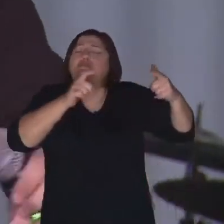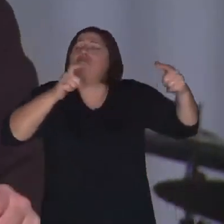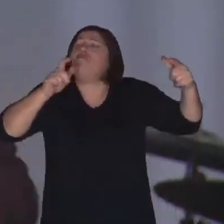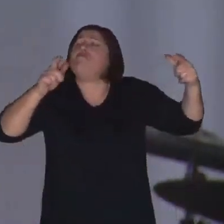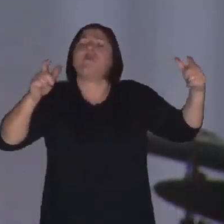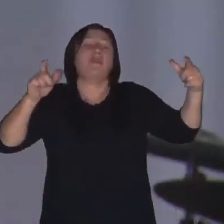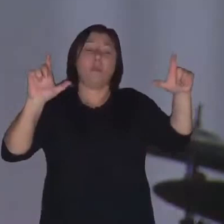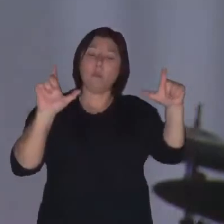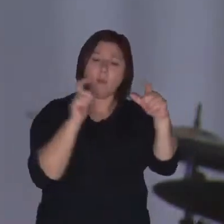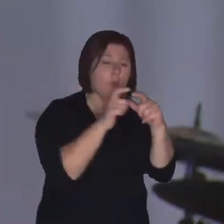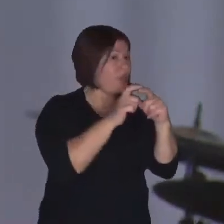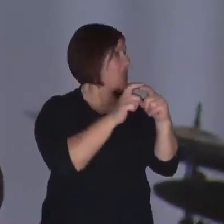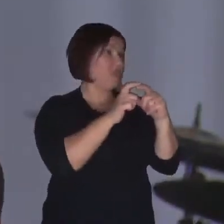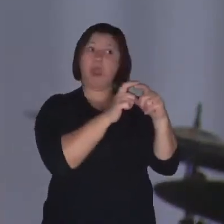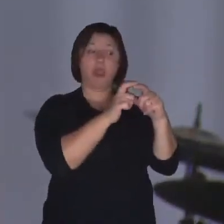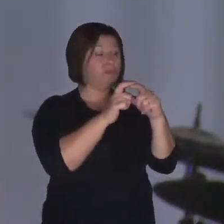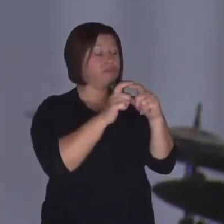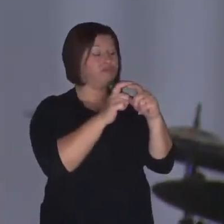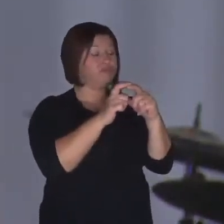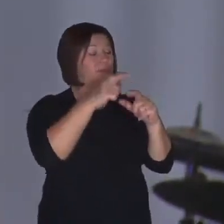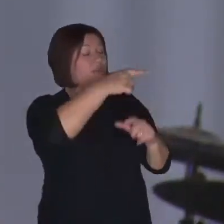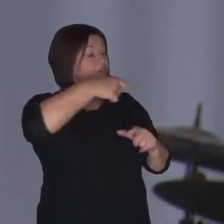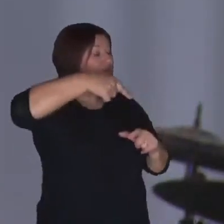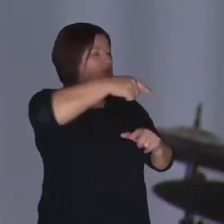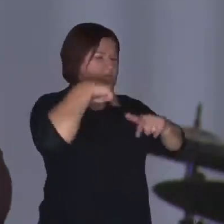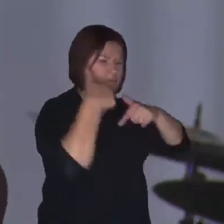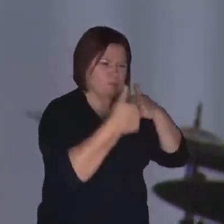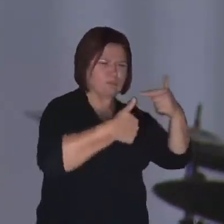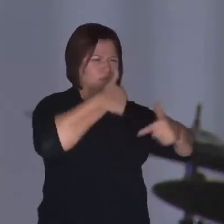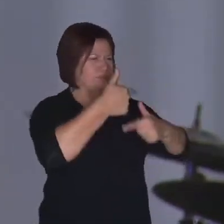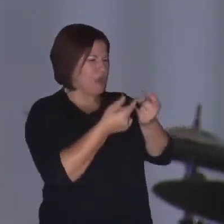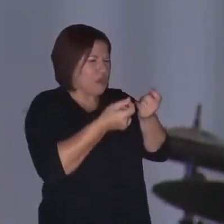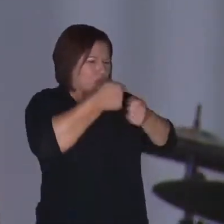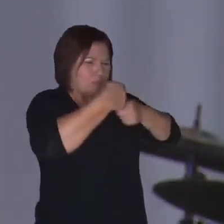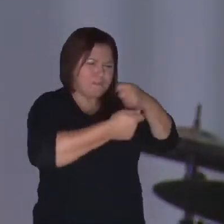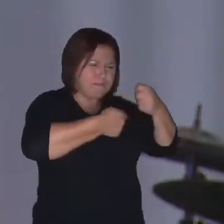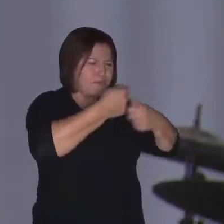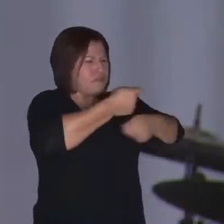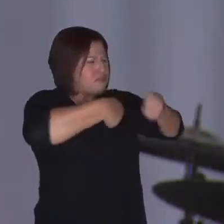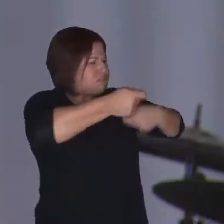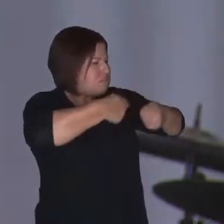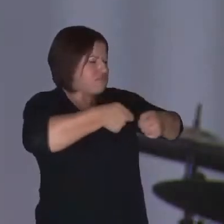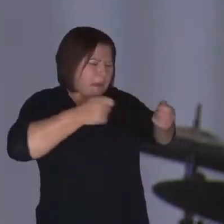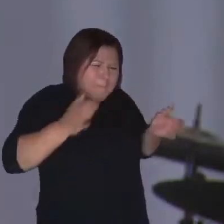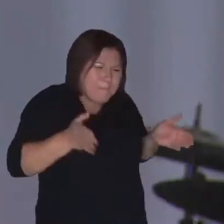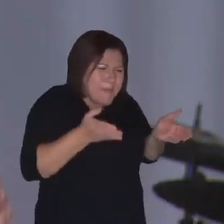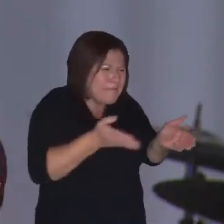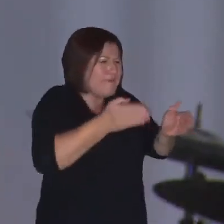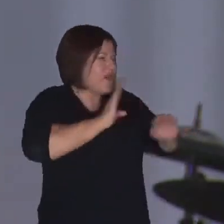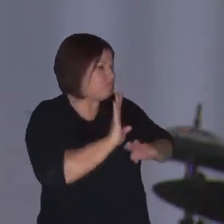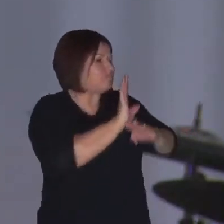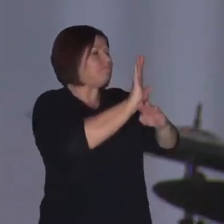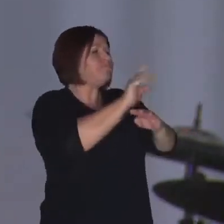Busquem a prosperidade da cidade para a qual eu os deportei e orem em favor da Babilônia,